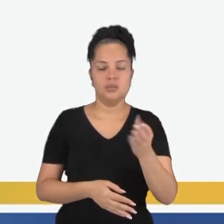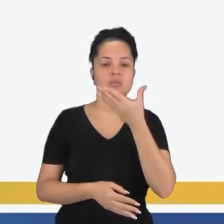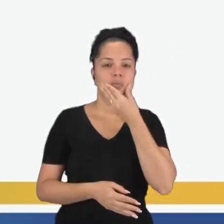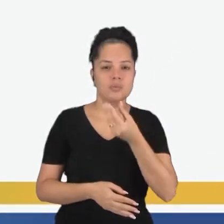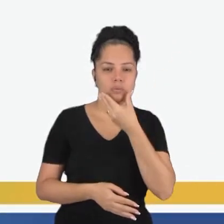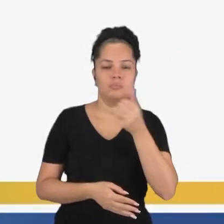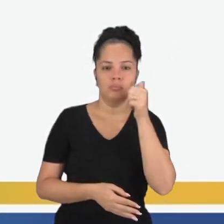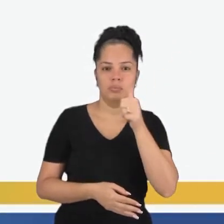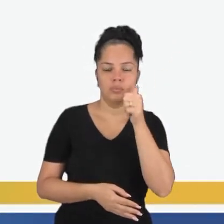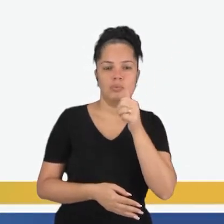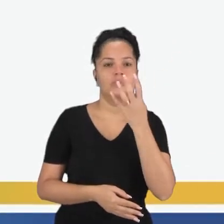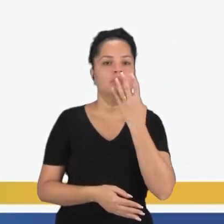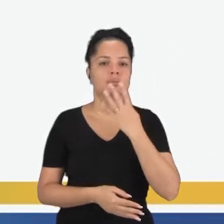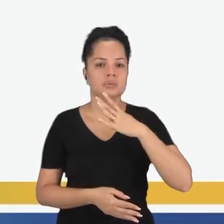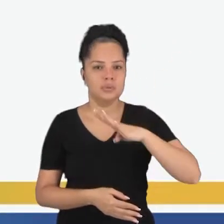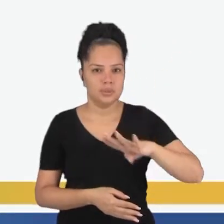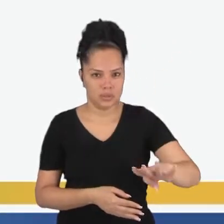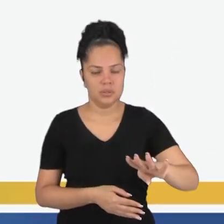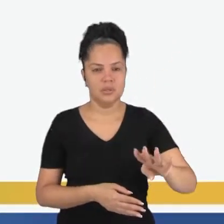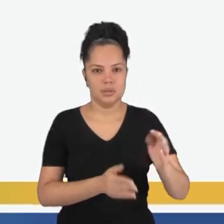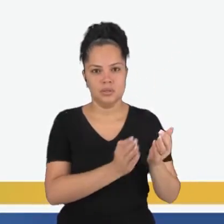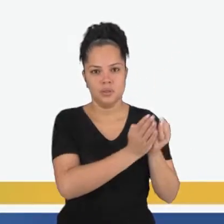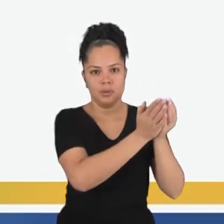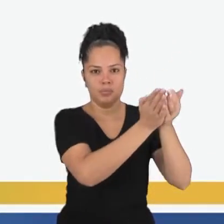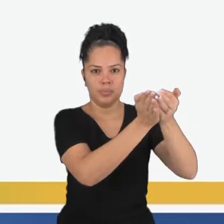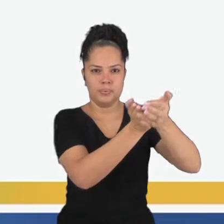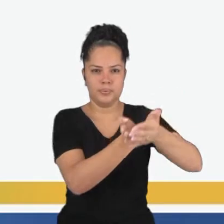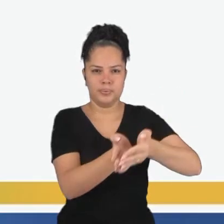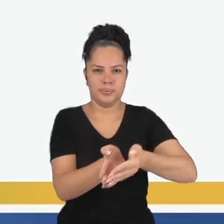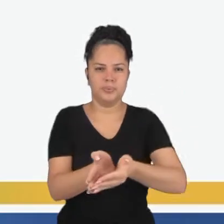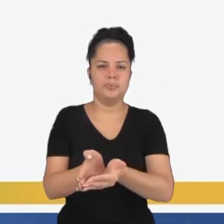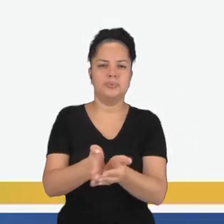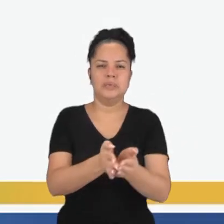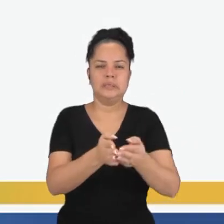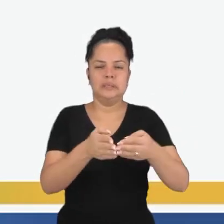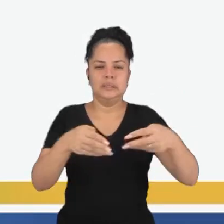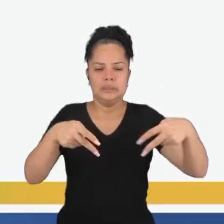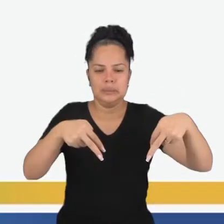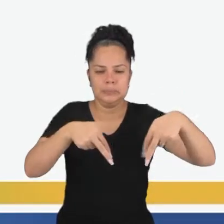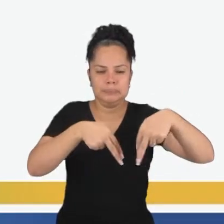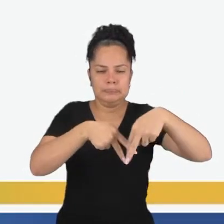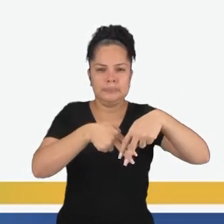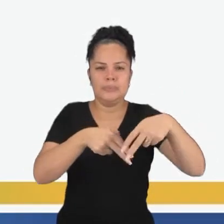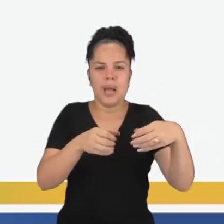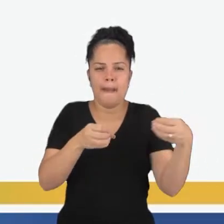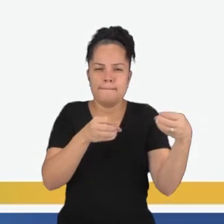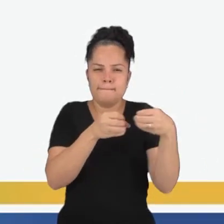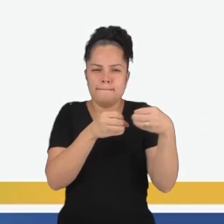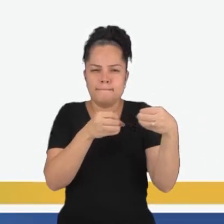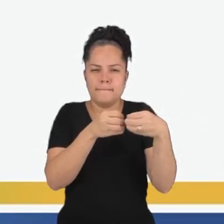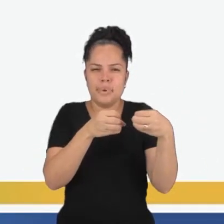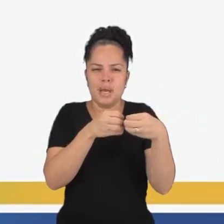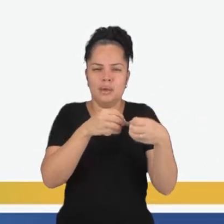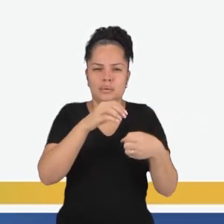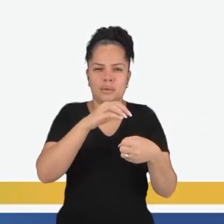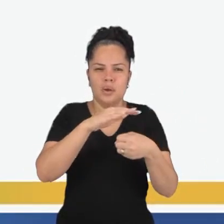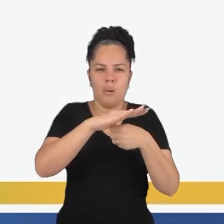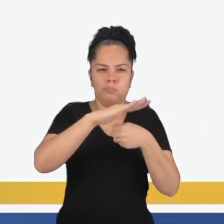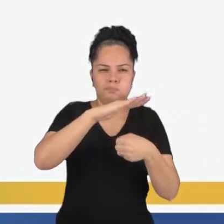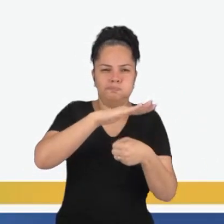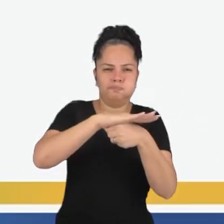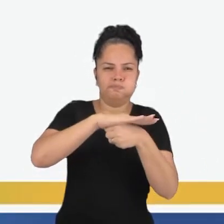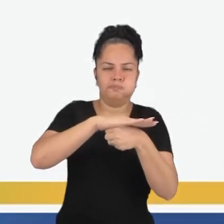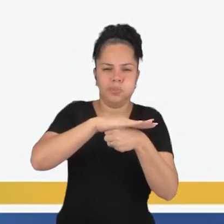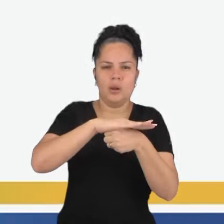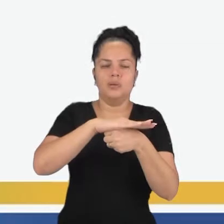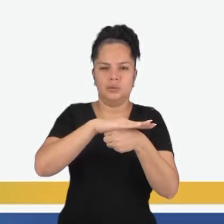e crianças eram transportados amontoados em compartimentos minúsculos dos navios,